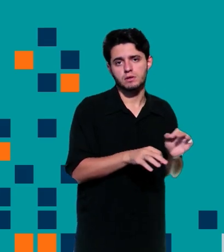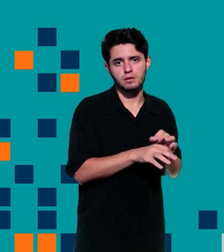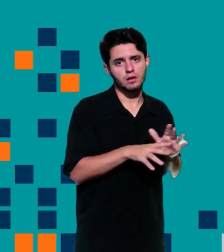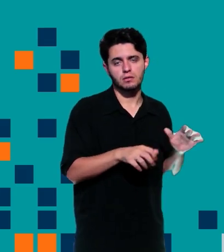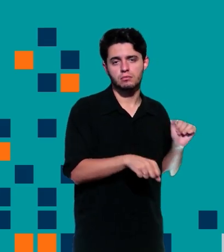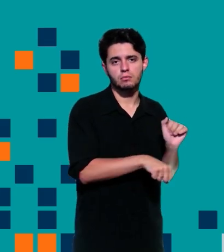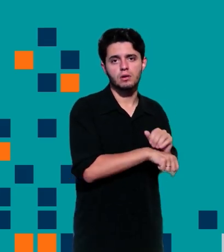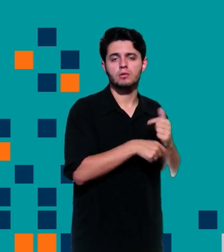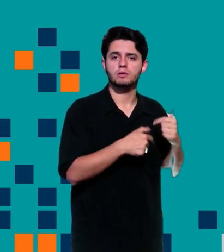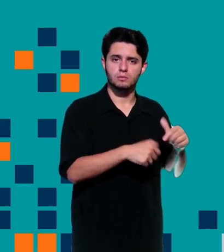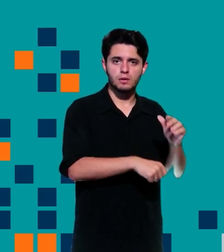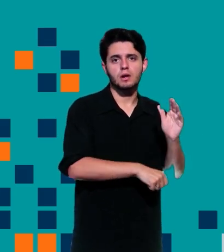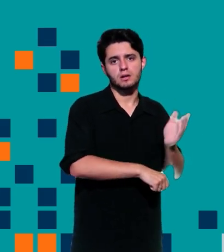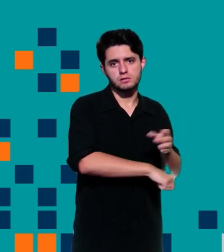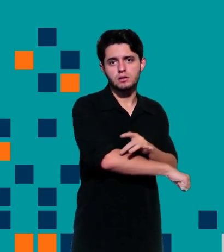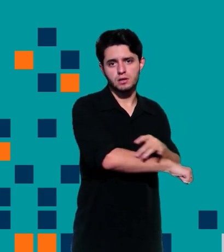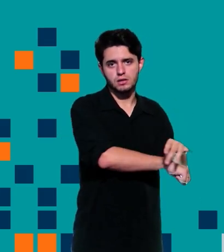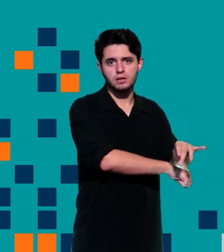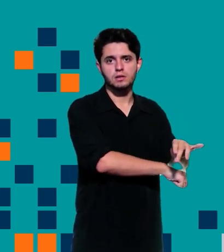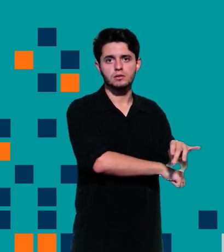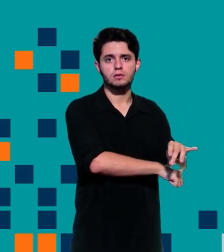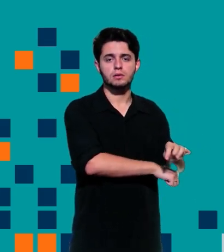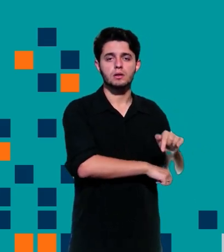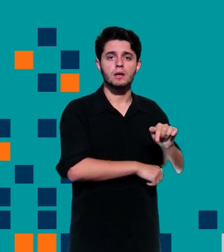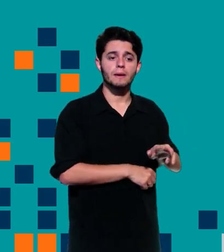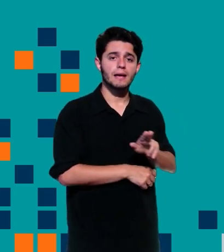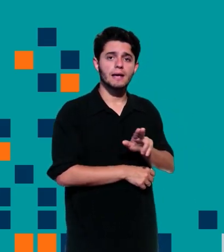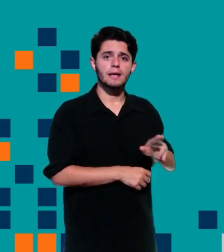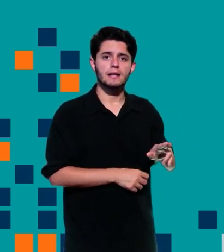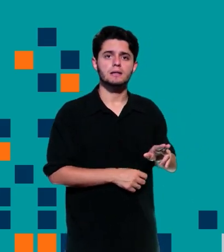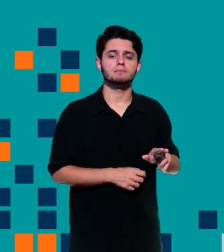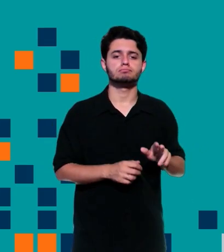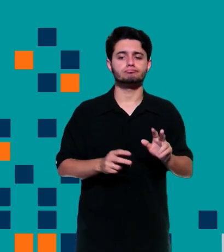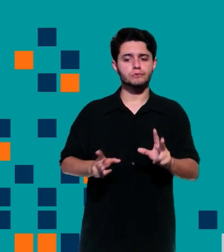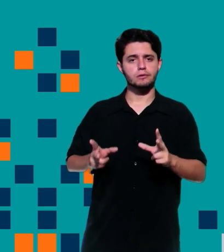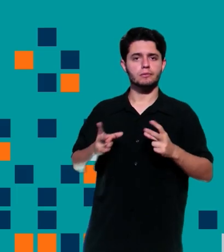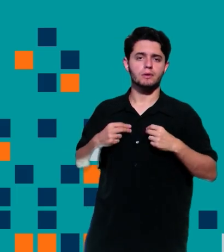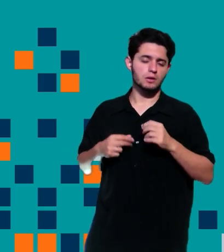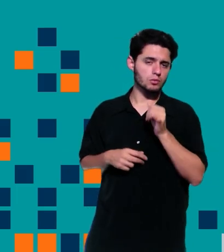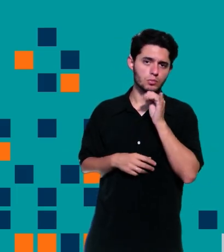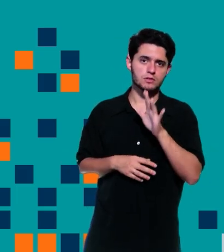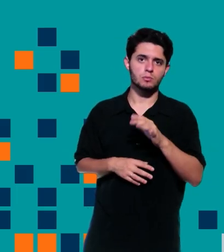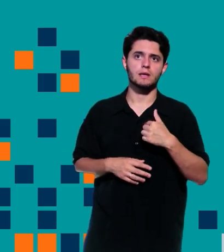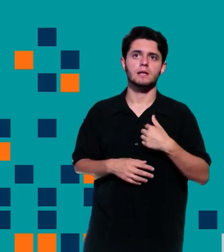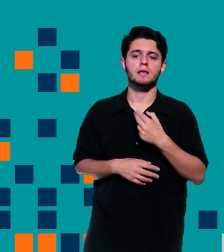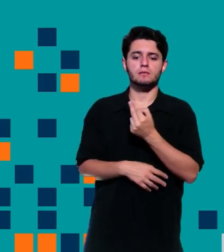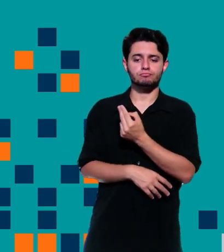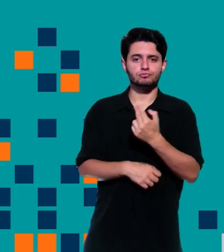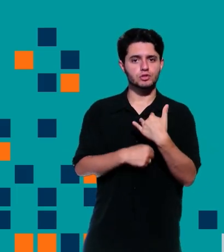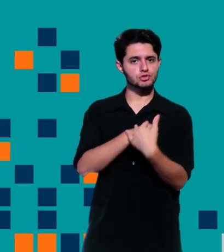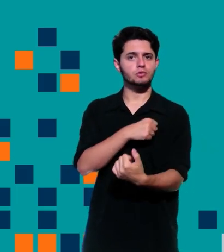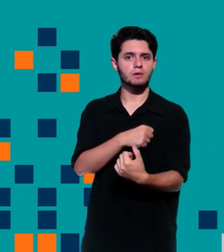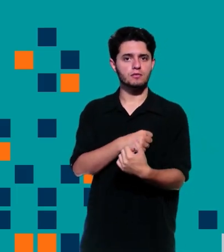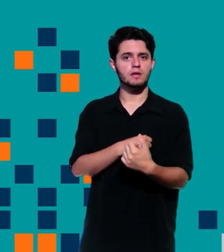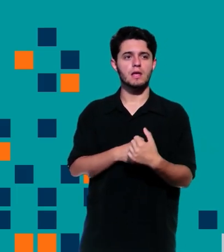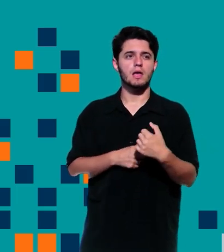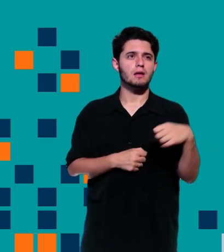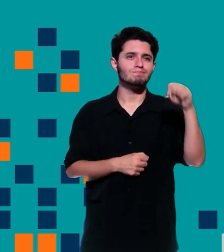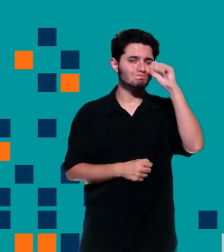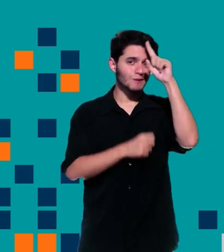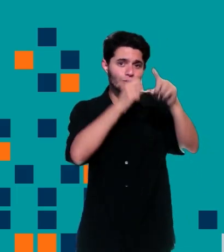Então, ele se intitulava um inventor social. Então, ele enxergou que a